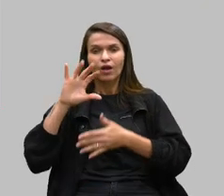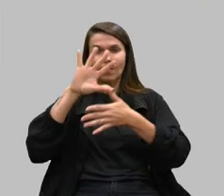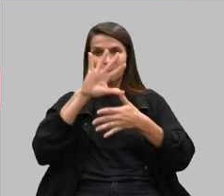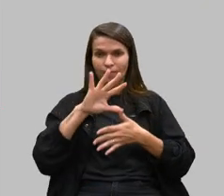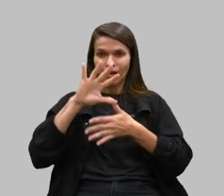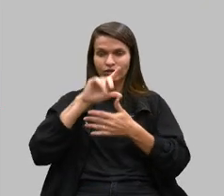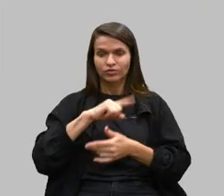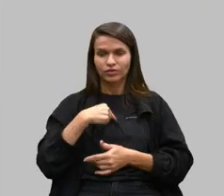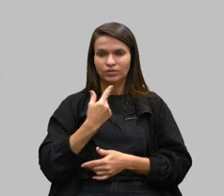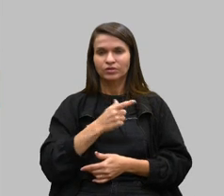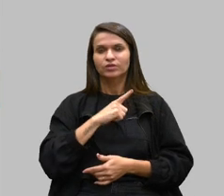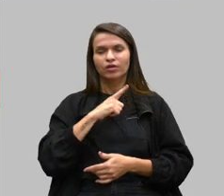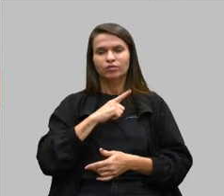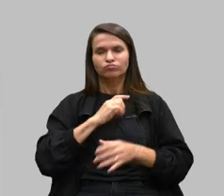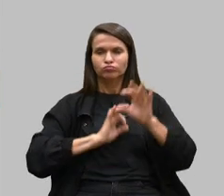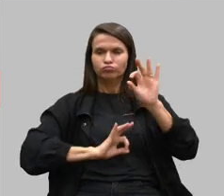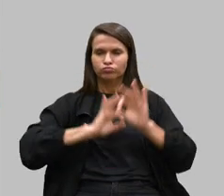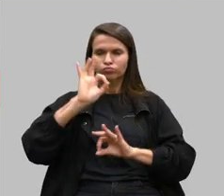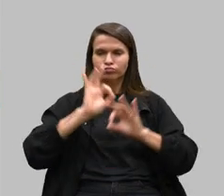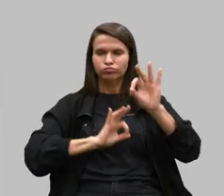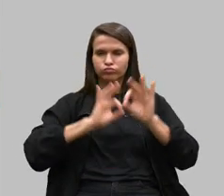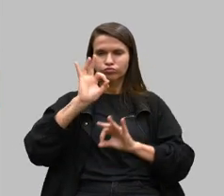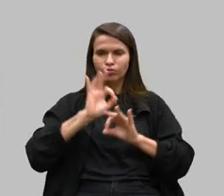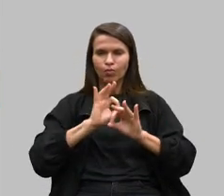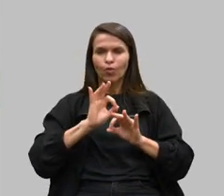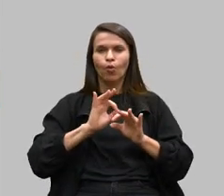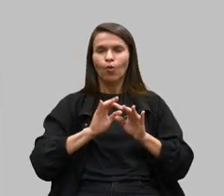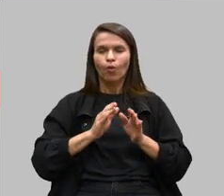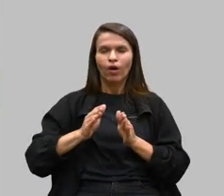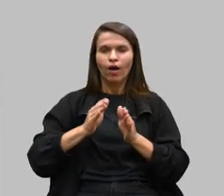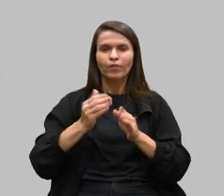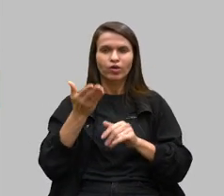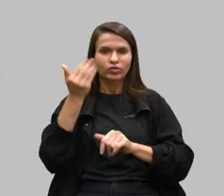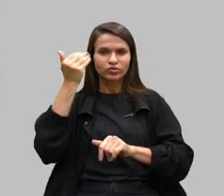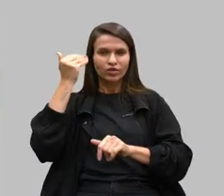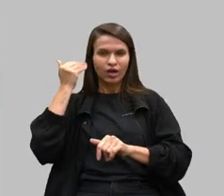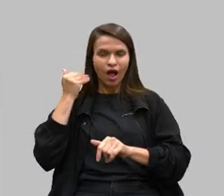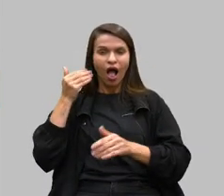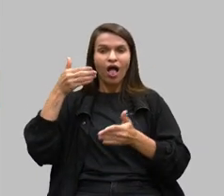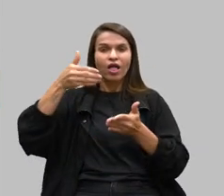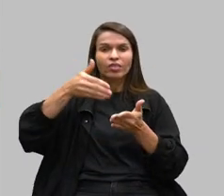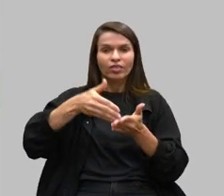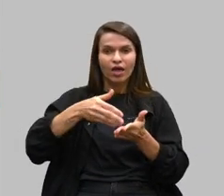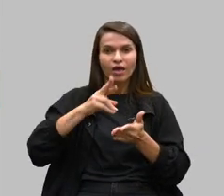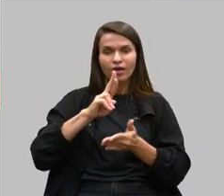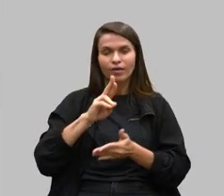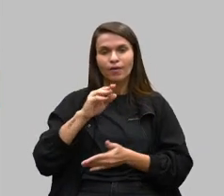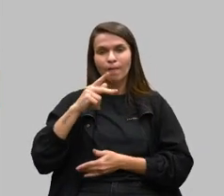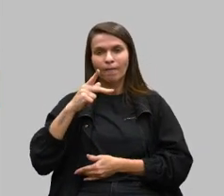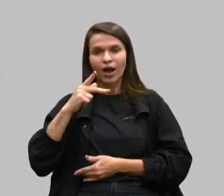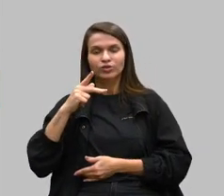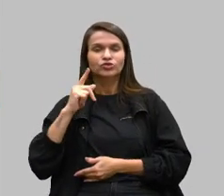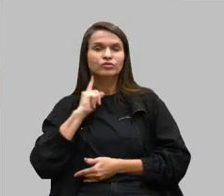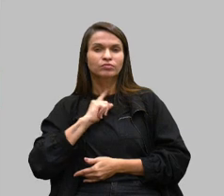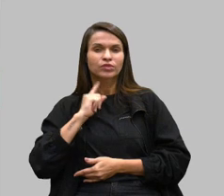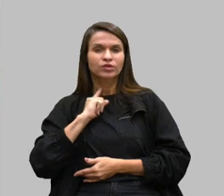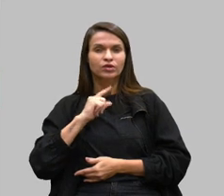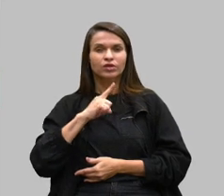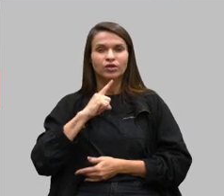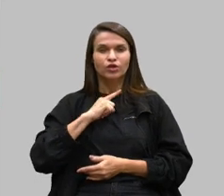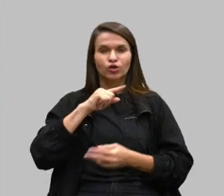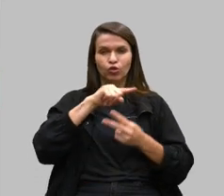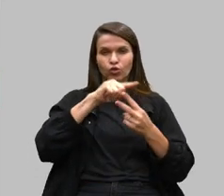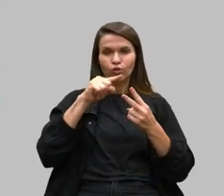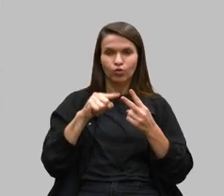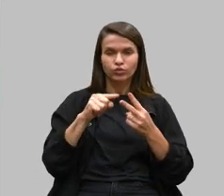além de Reconstruir o traçado antigo e seu trajeto será estendido até Rio Pardo de Minas E terá dois ramais Teixeira de